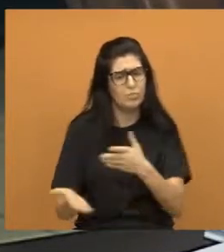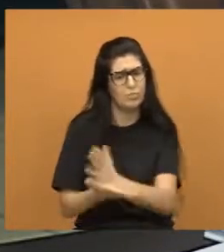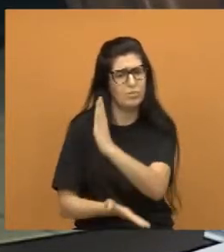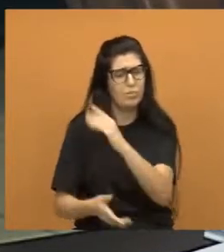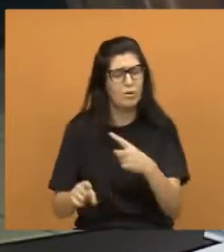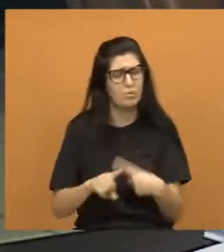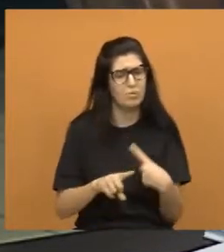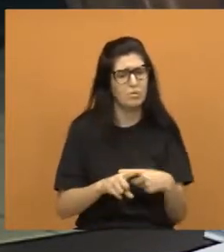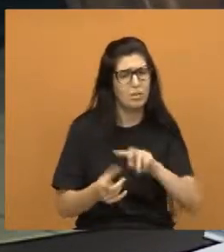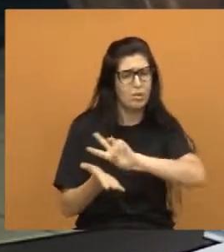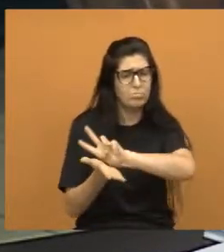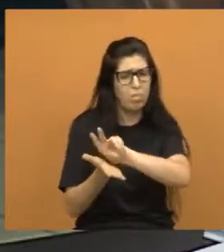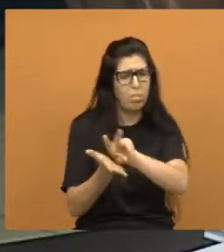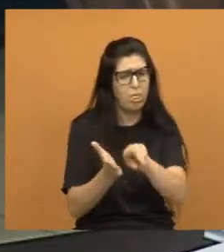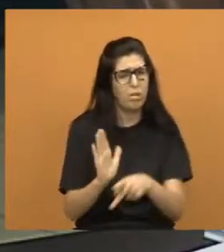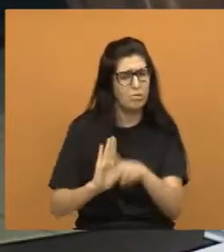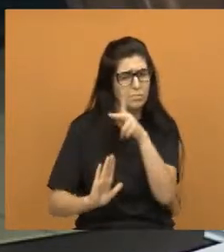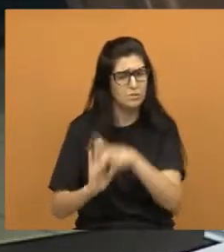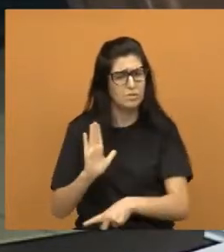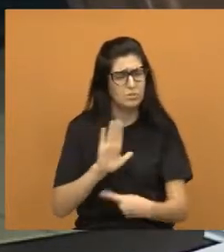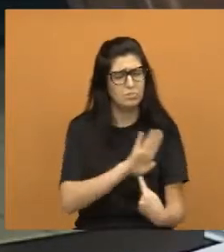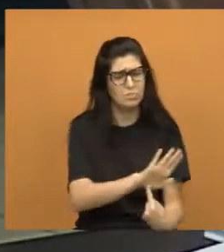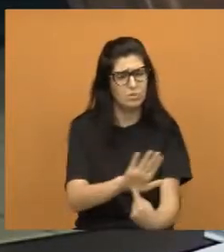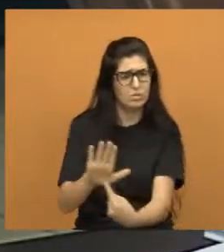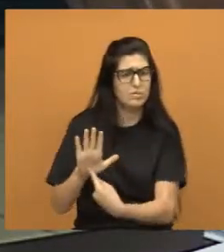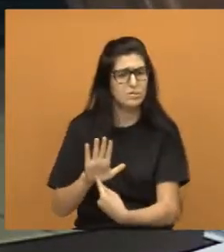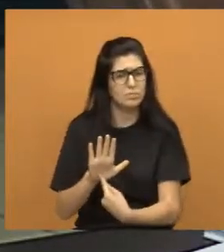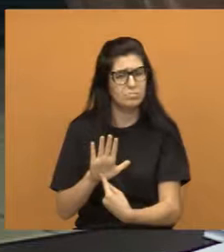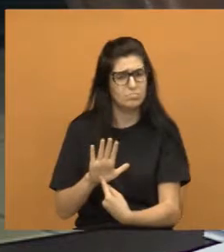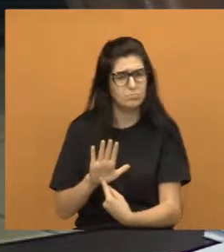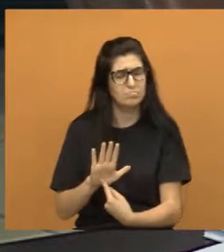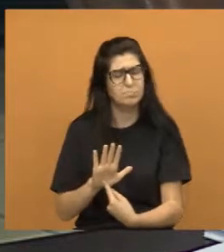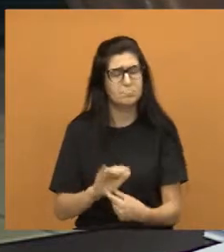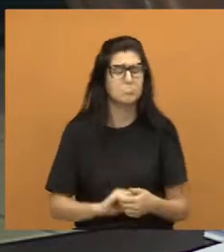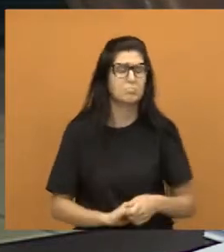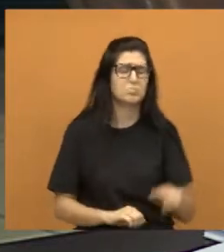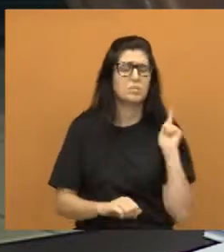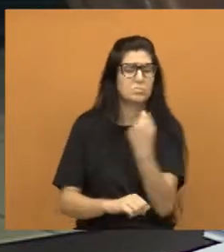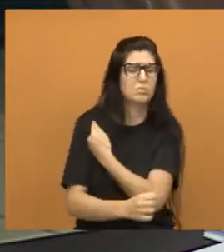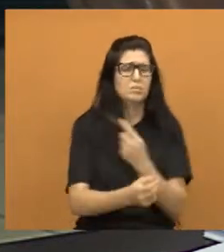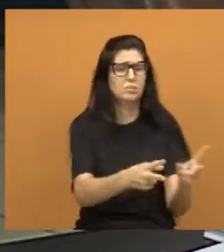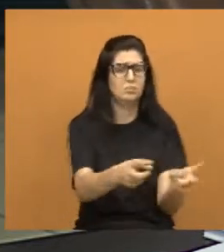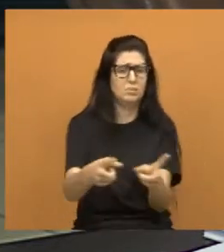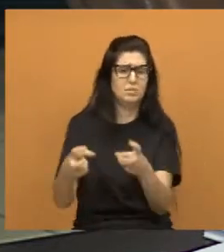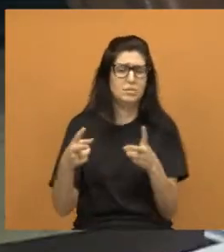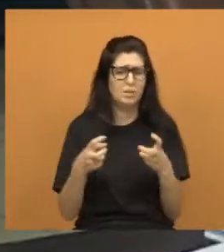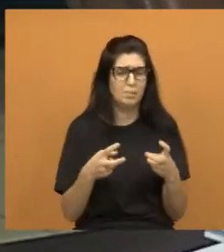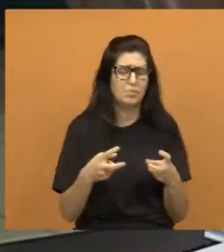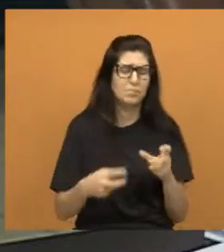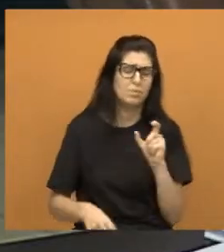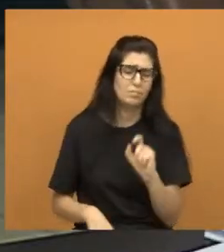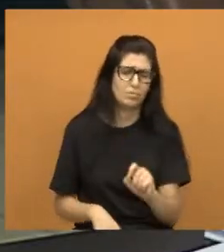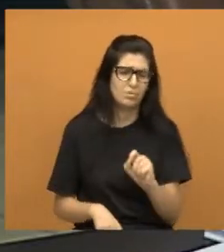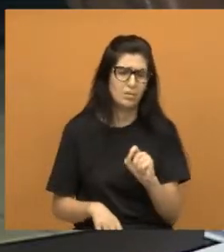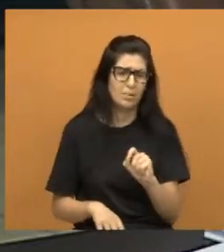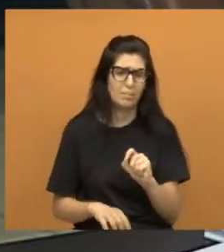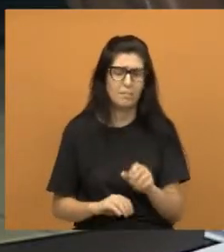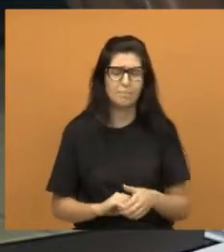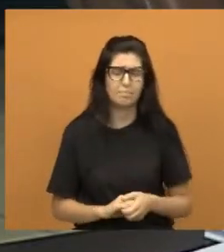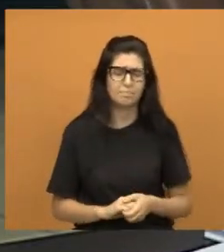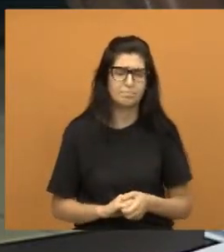projetos que são apresentados, né? E aí, logicamente, o que a gente tem percebido é que tem se dado mais,